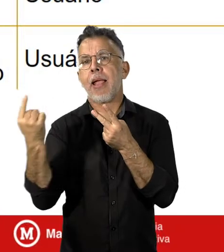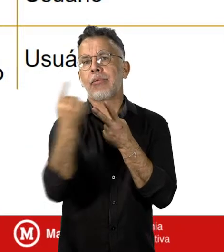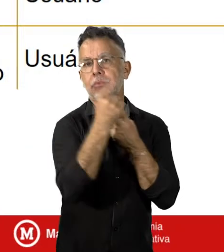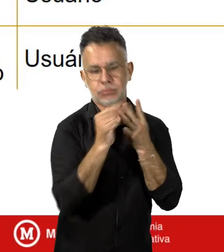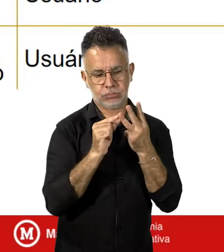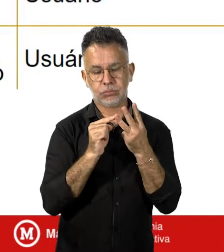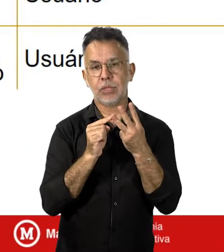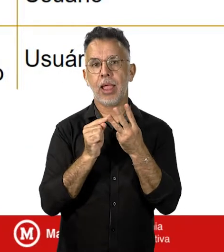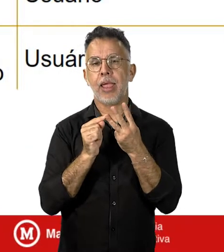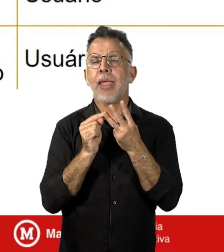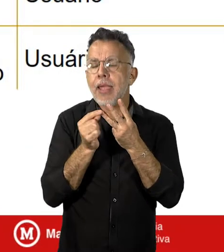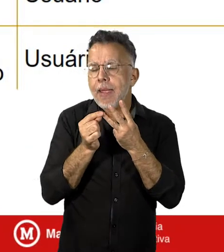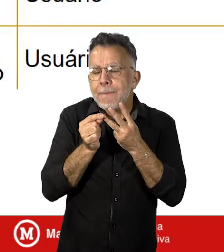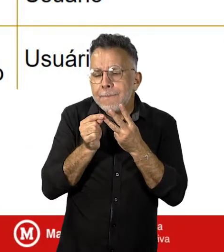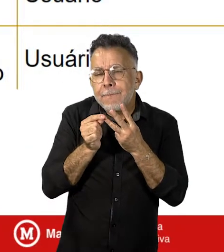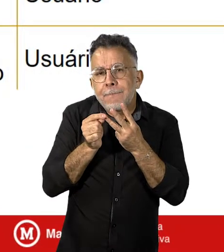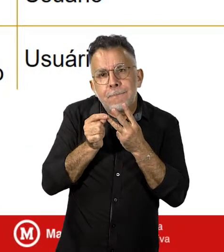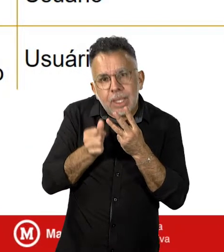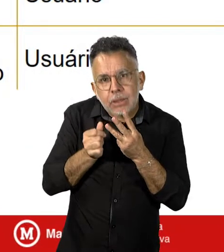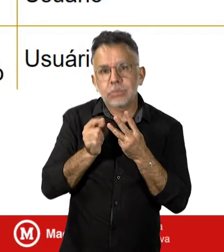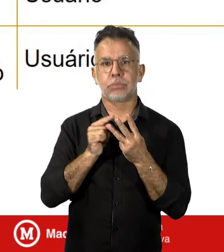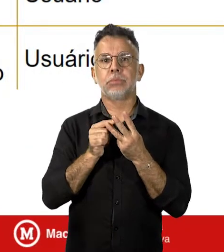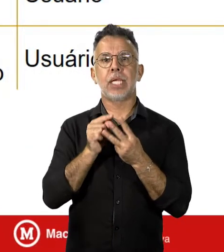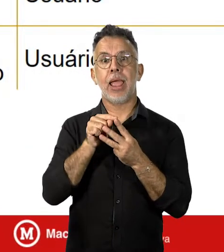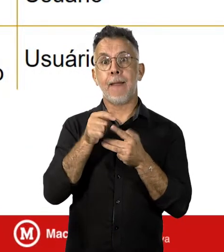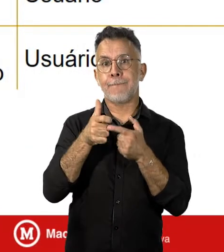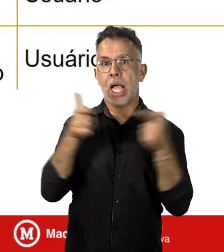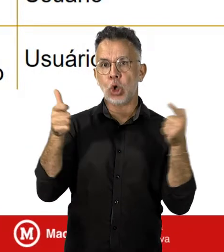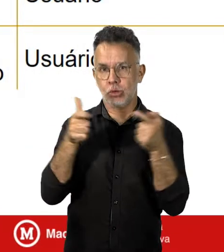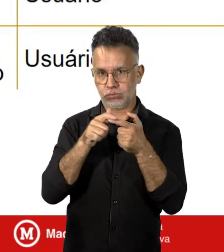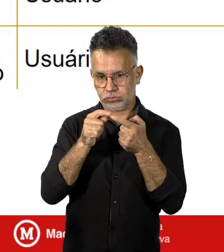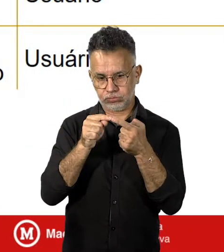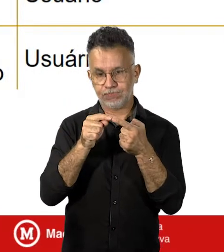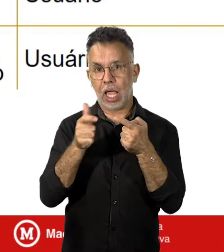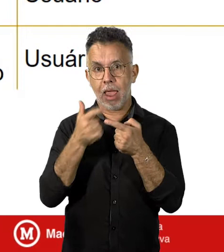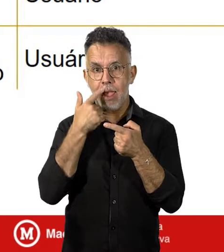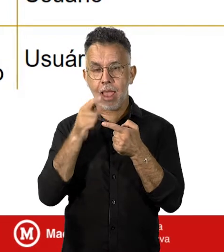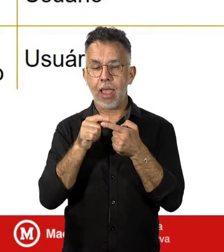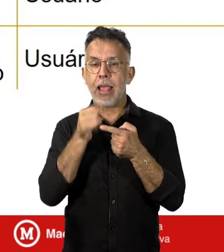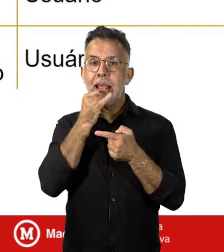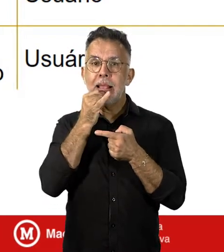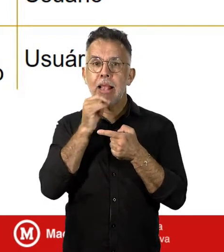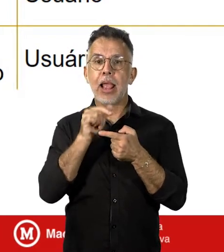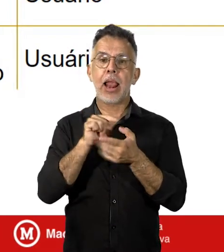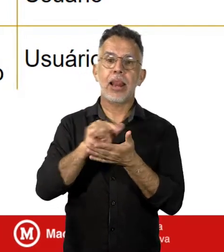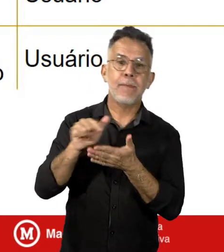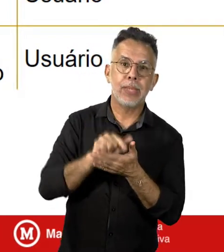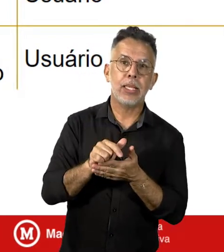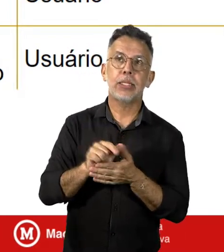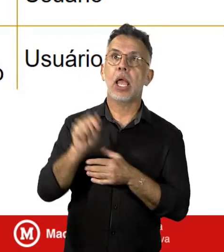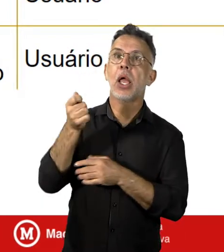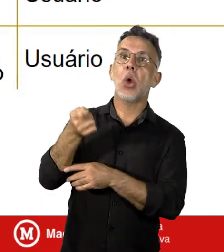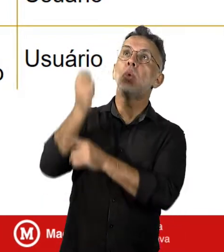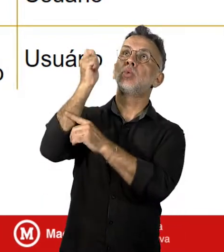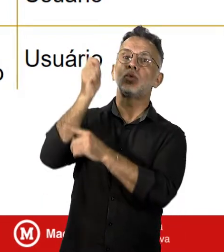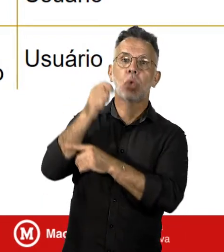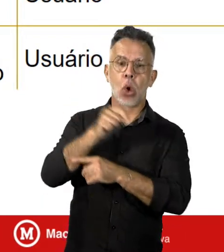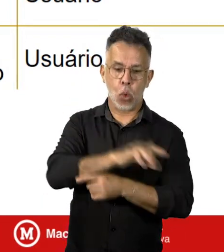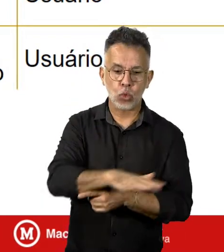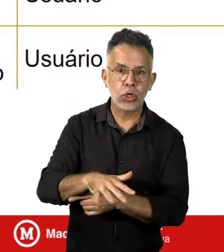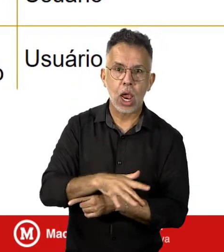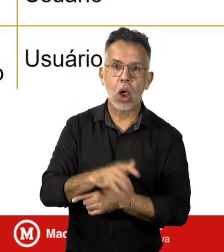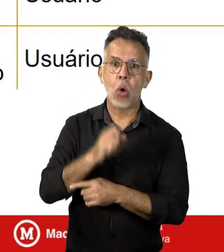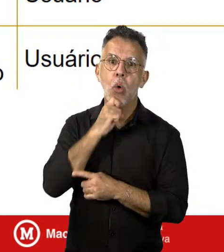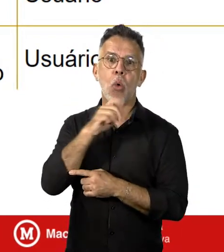e a micro. A limpeza macro, ou aquela maior, alguns itens, limpeza do teto, limpeza do chão,